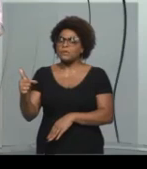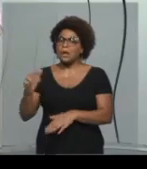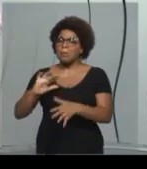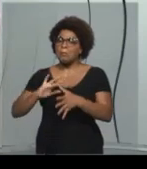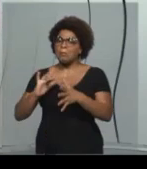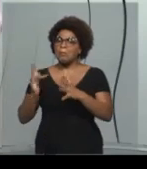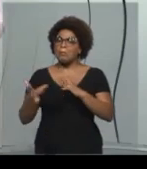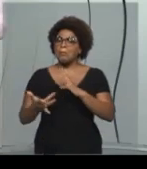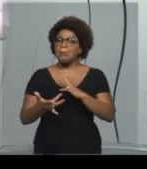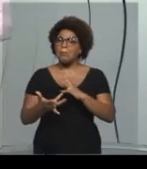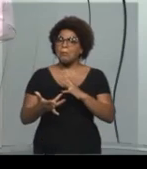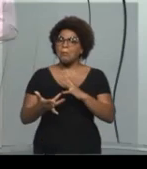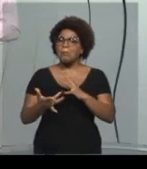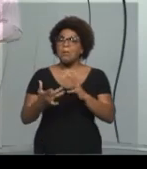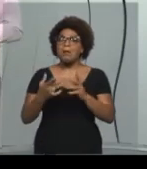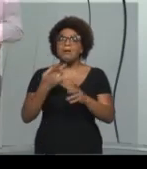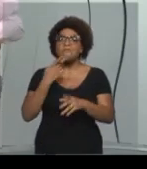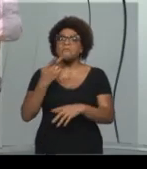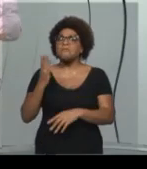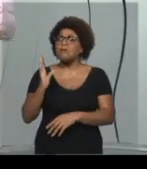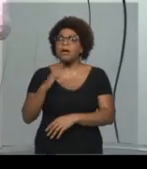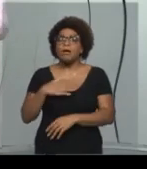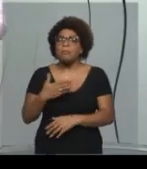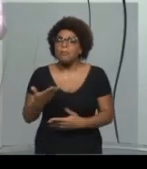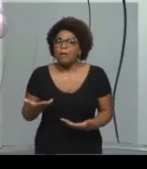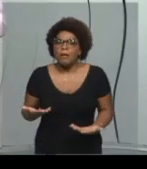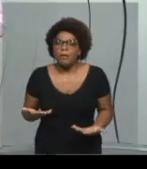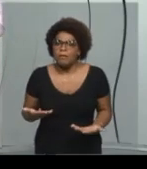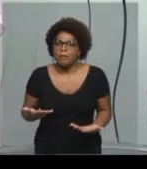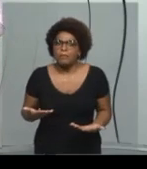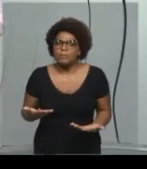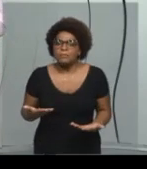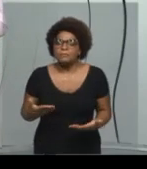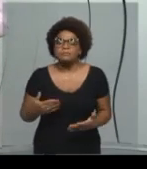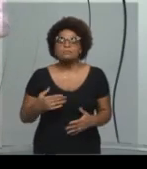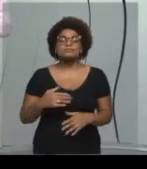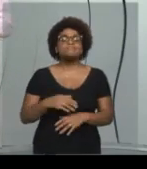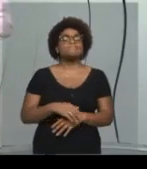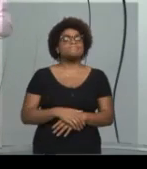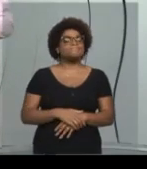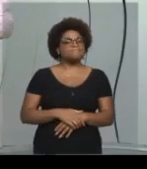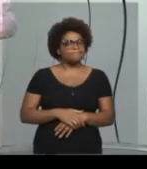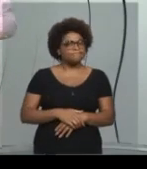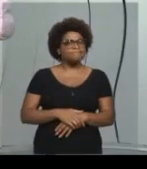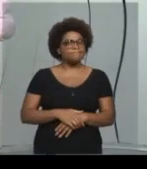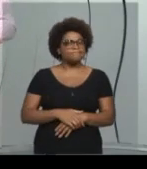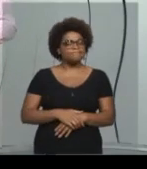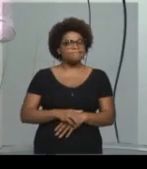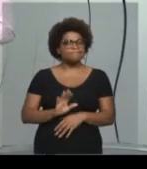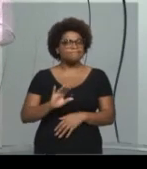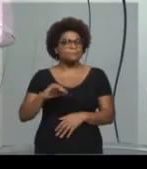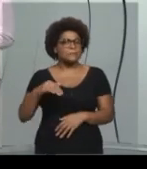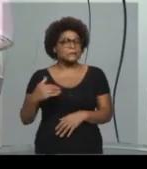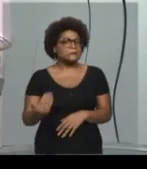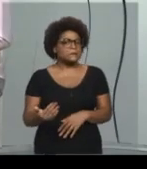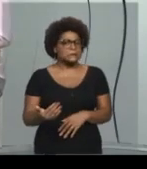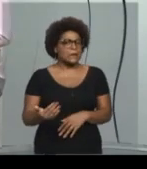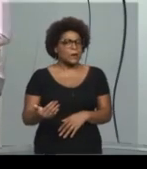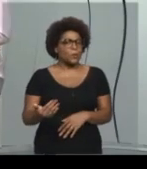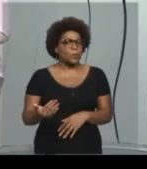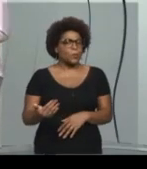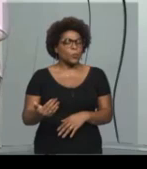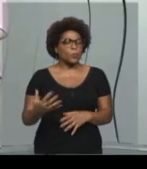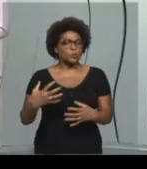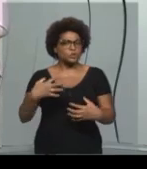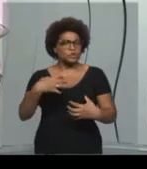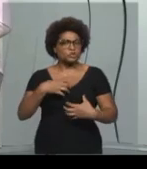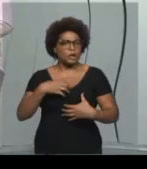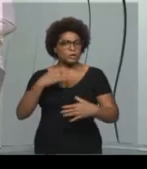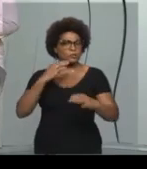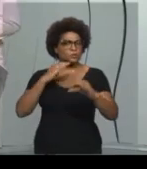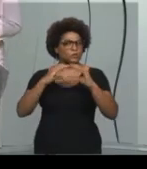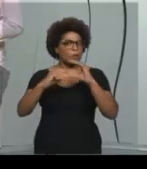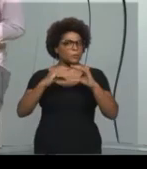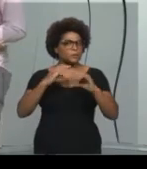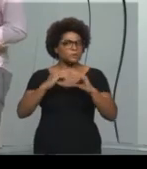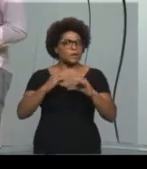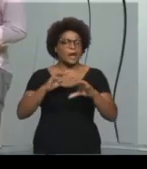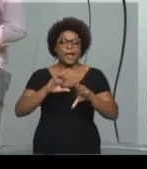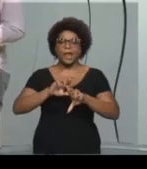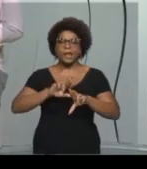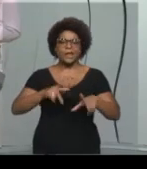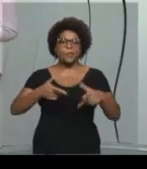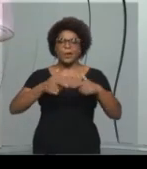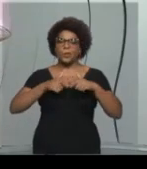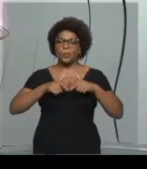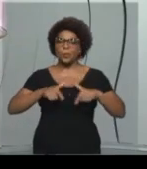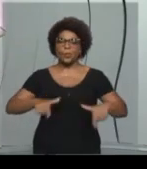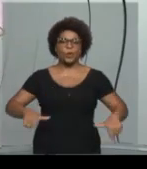pessoa. Então os órgãos de comunicação, os meios de comunicação, em nenhum momento são neutros. Vamos a uma segunda